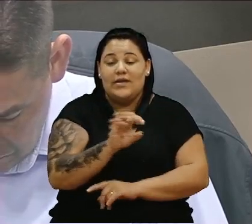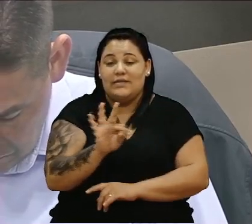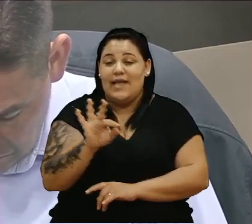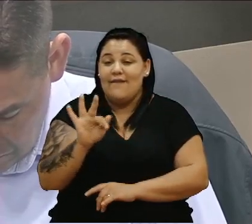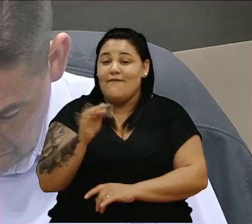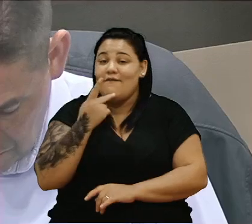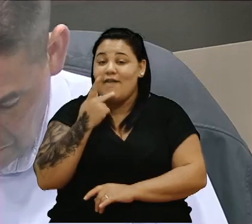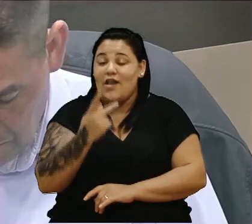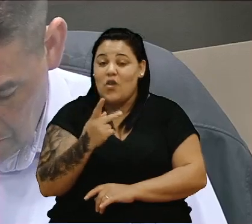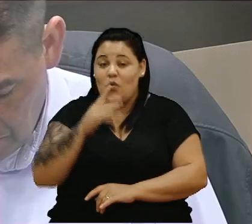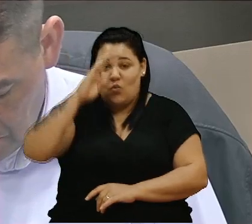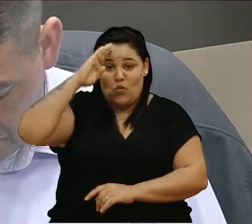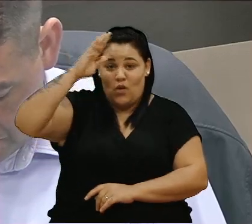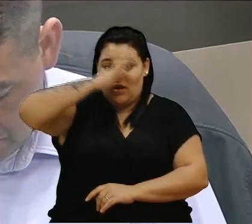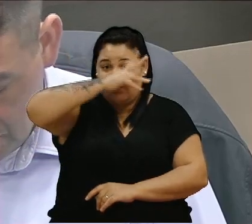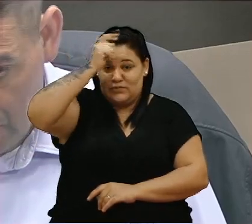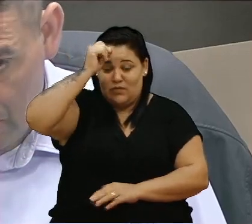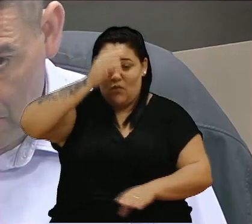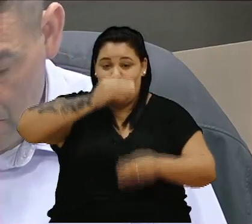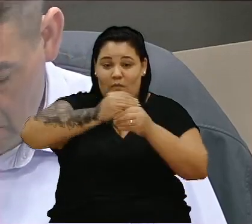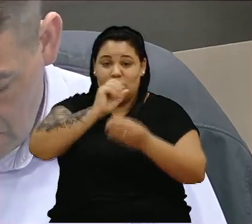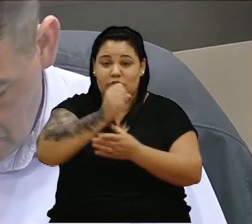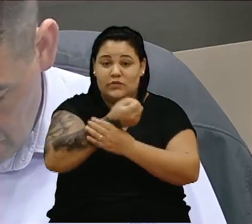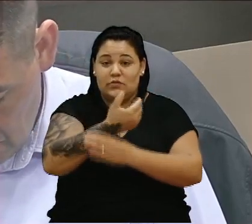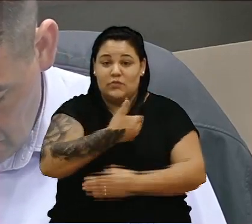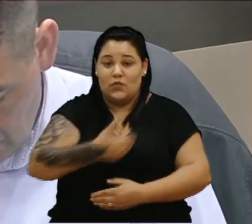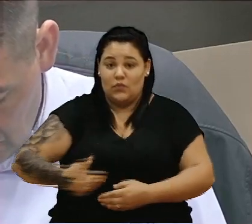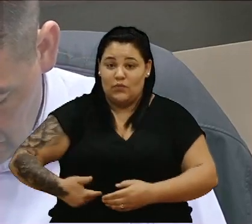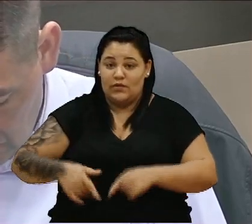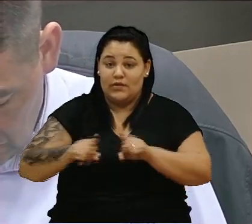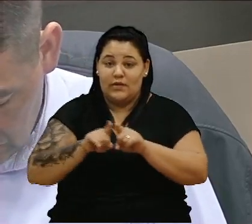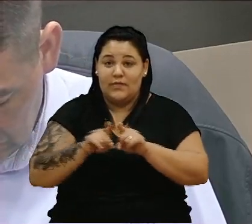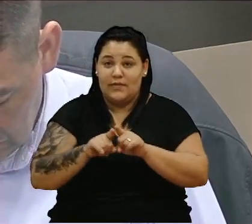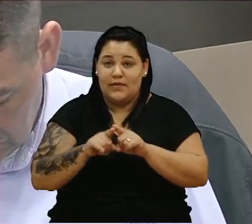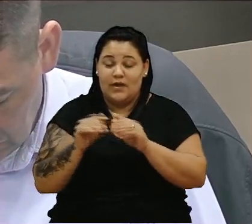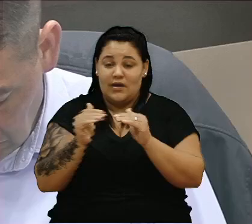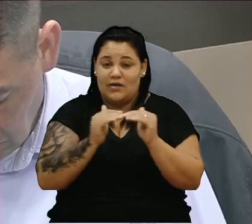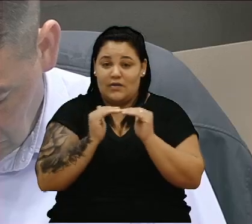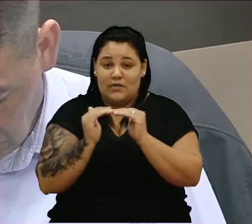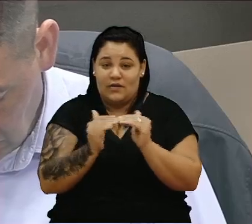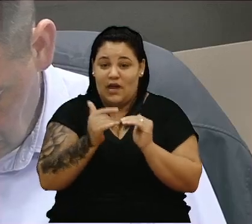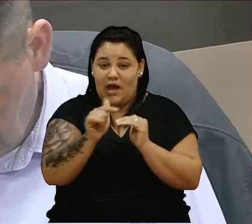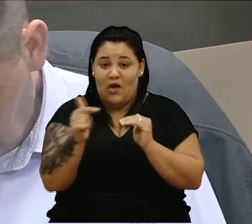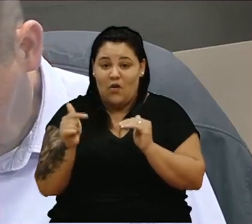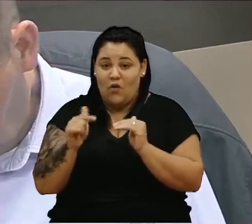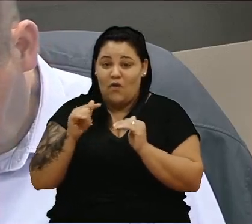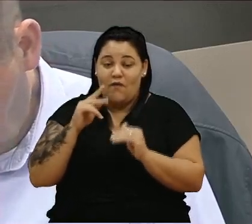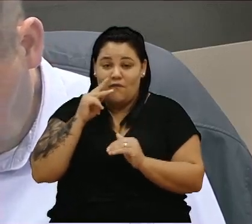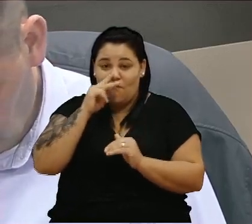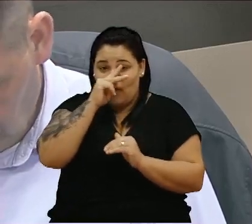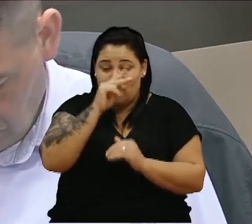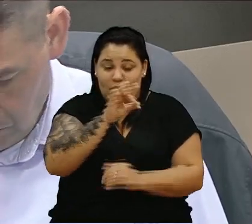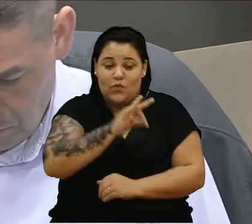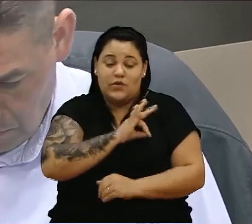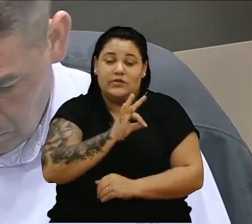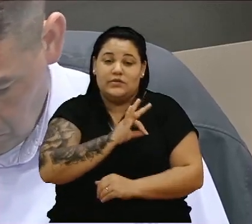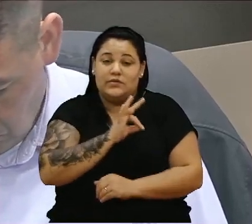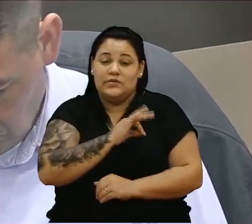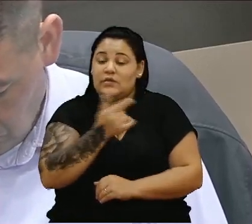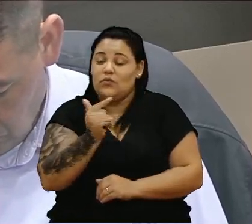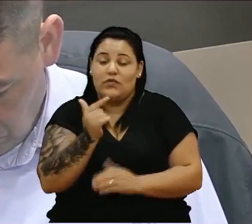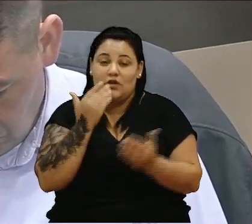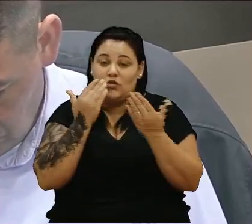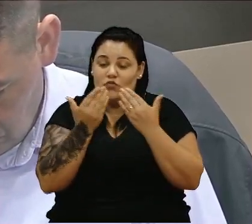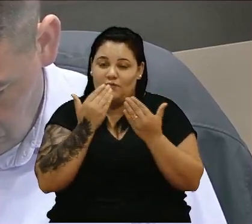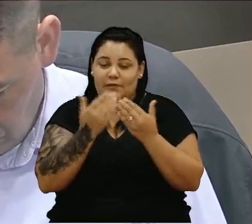guardas municipais compõem o sistema de segurança pública, equiparando-se às demais forças policiais, eliminando qualquer dúvida quanto à